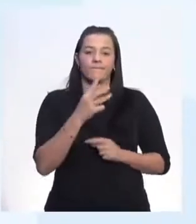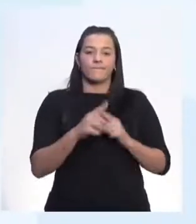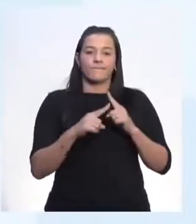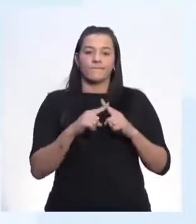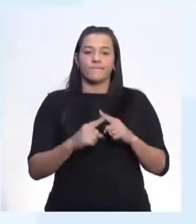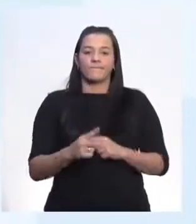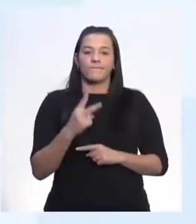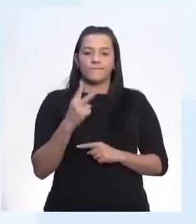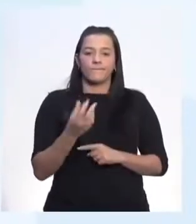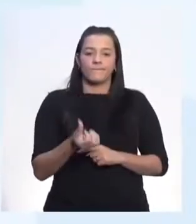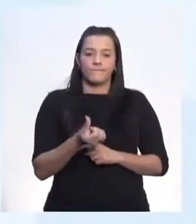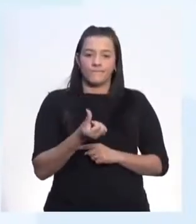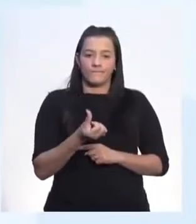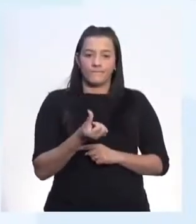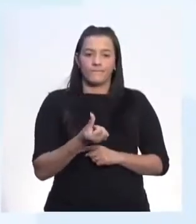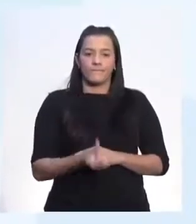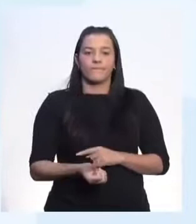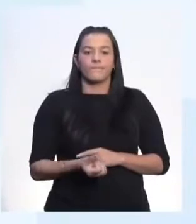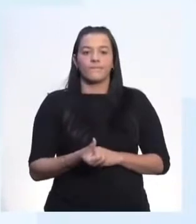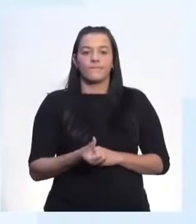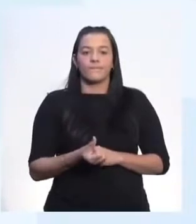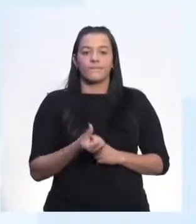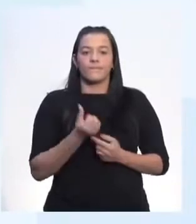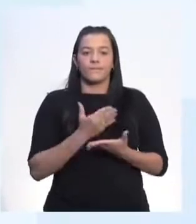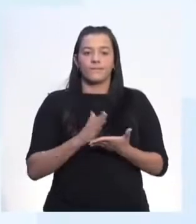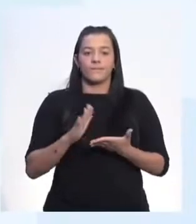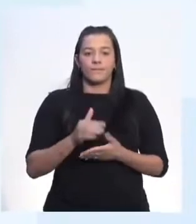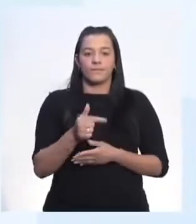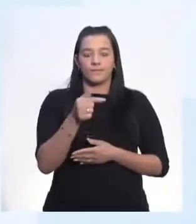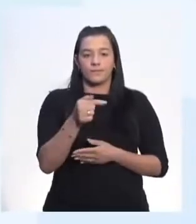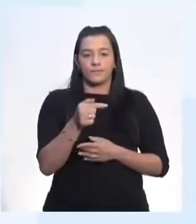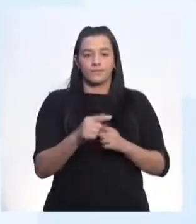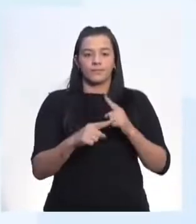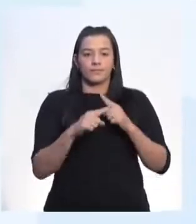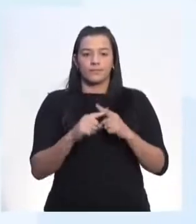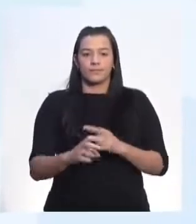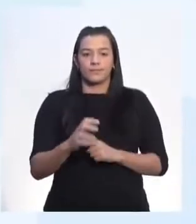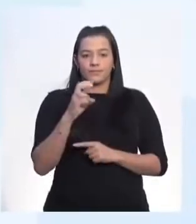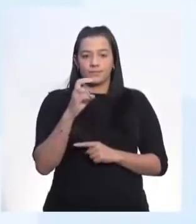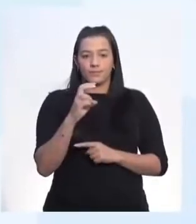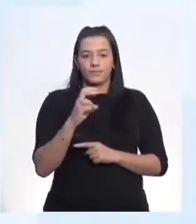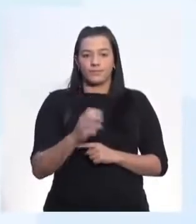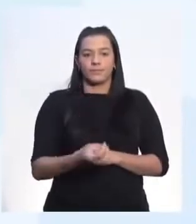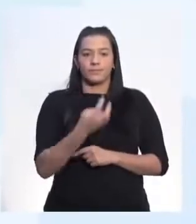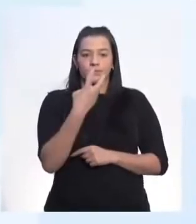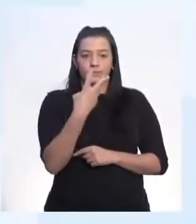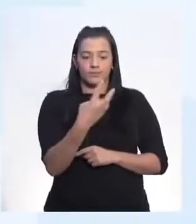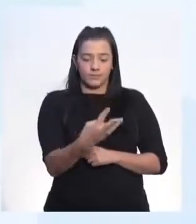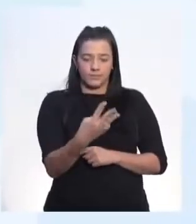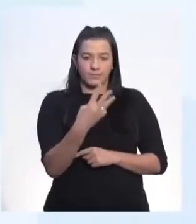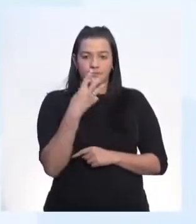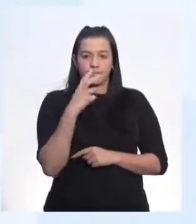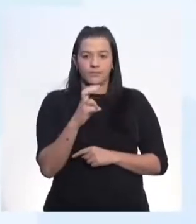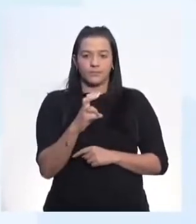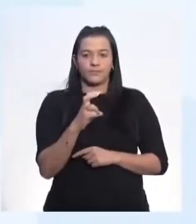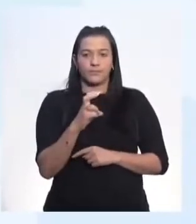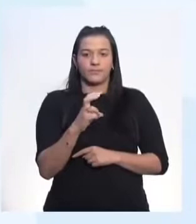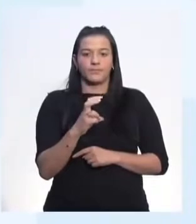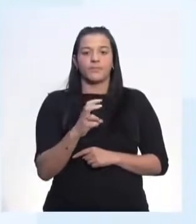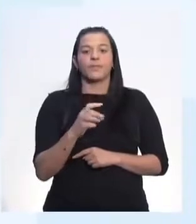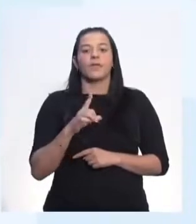2 é 6. Então, vai sobrar 7 vezes 5, 35. Então,